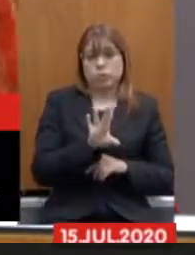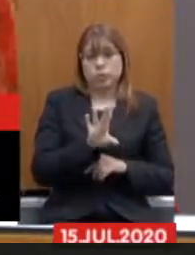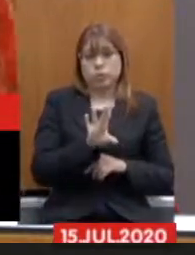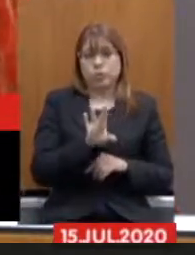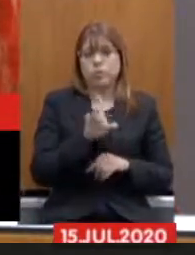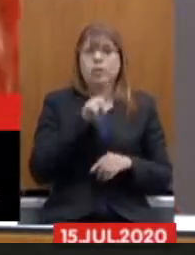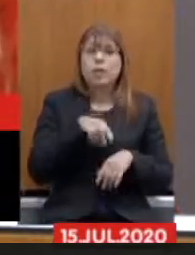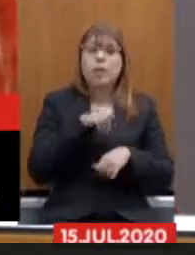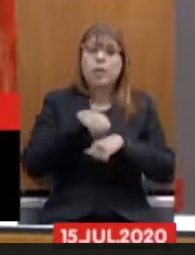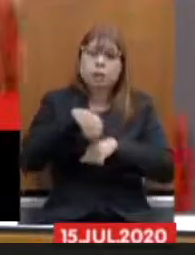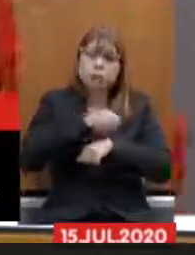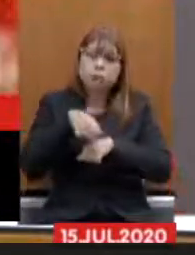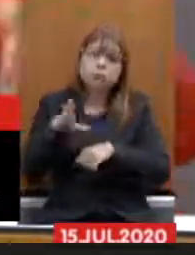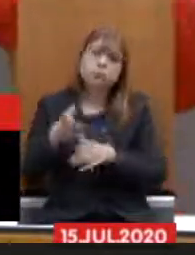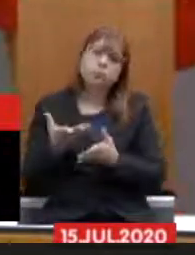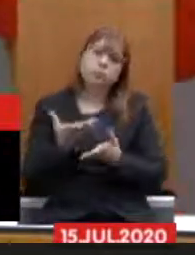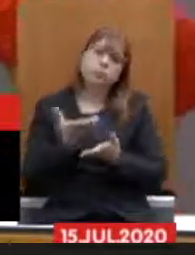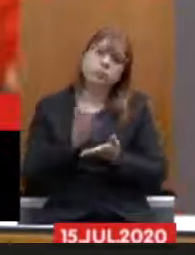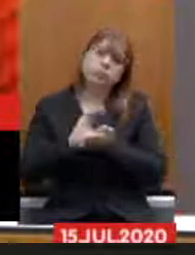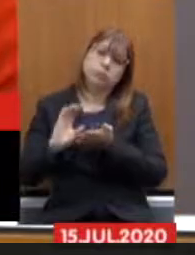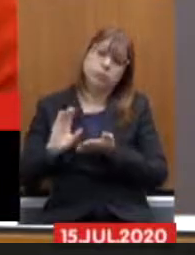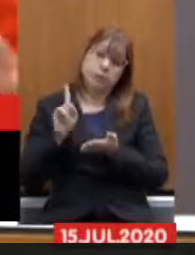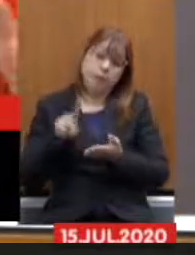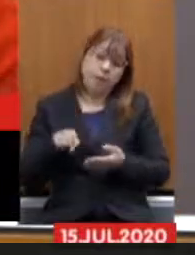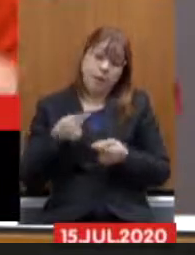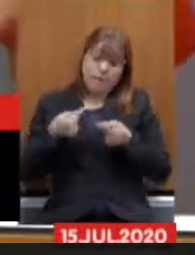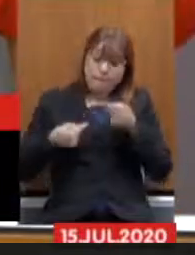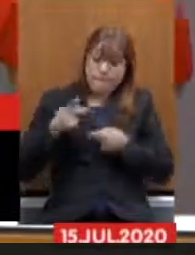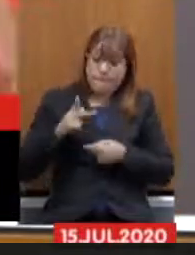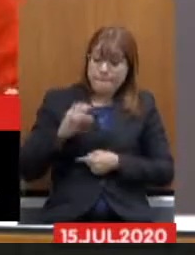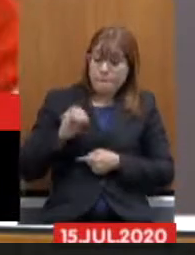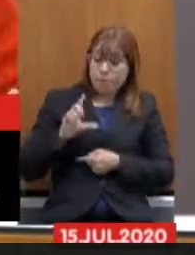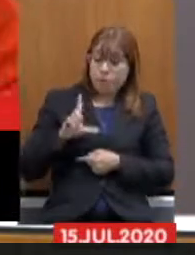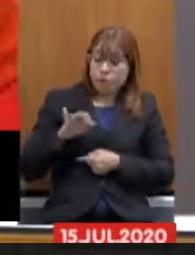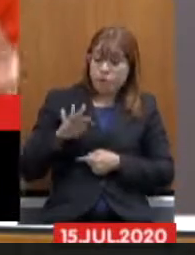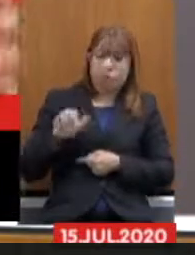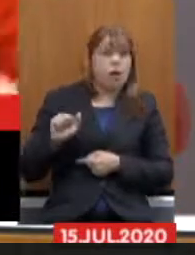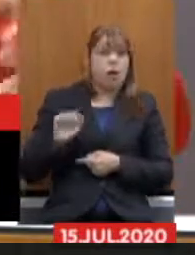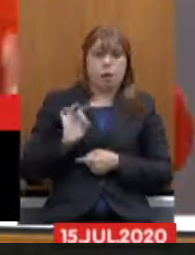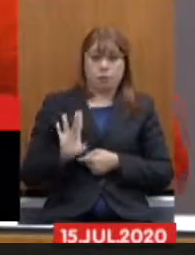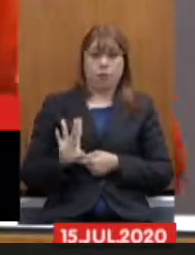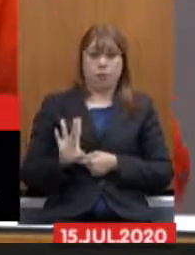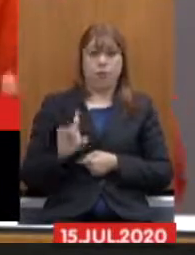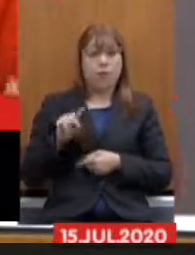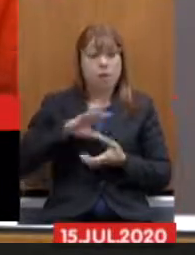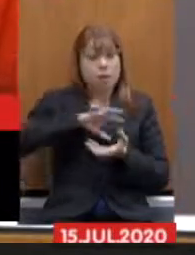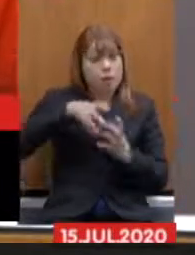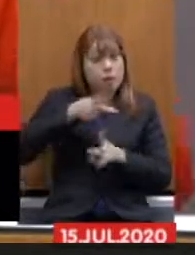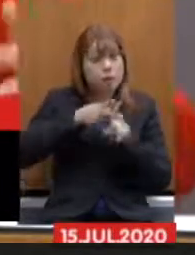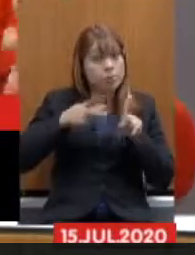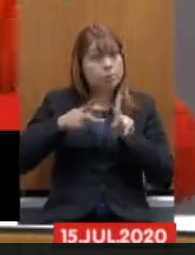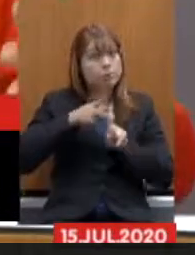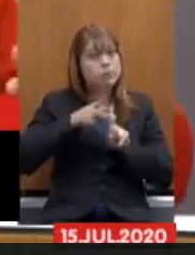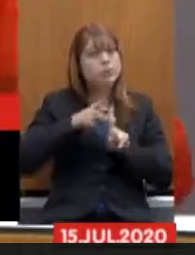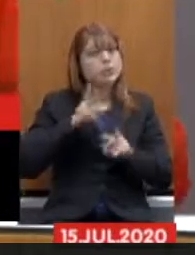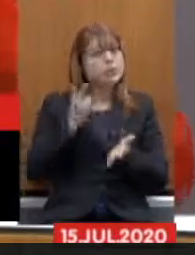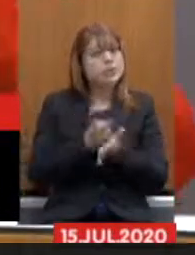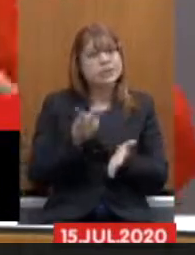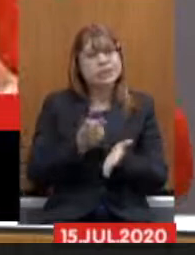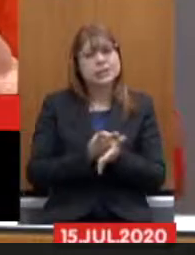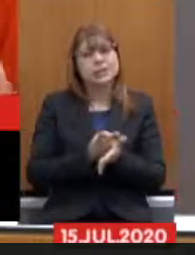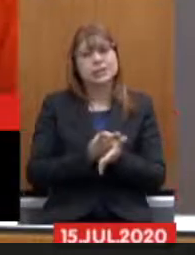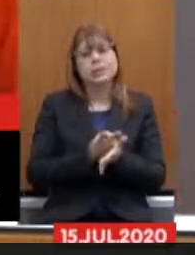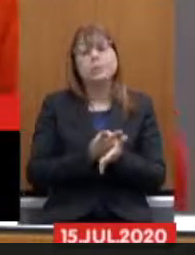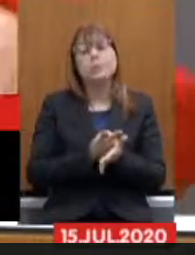redistribuição de renda foi uma opção política foi uma agenda política então essa reforma da previdência ela sempre